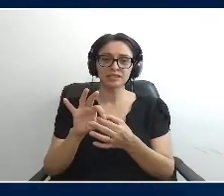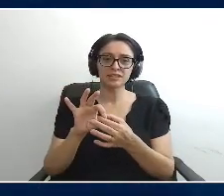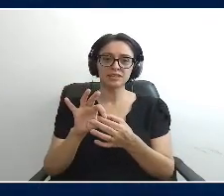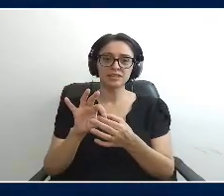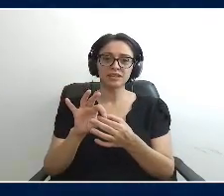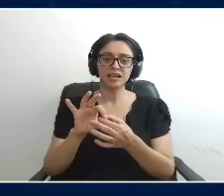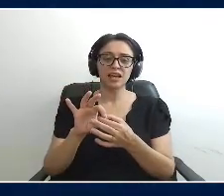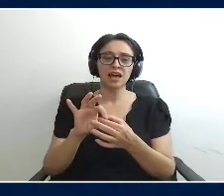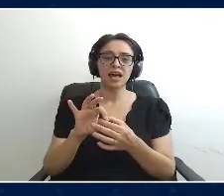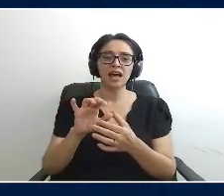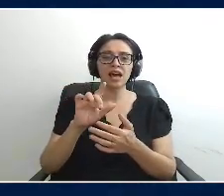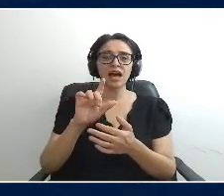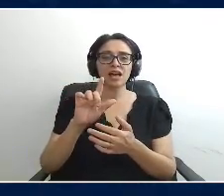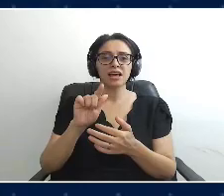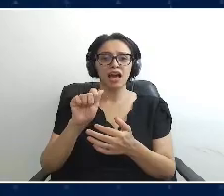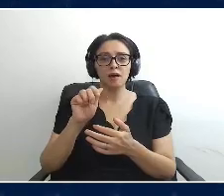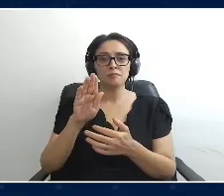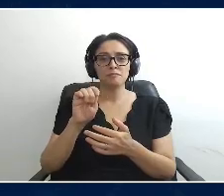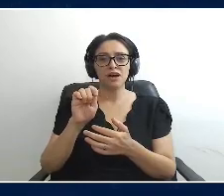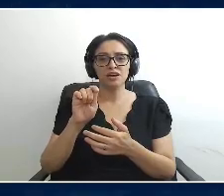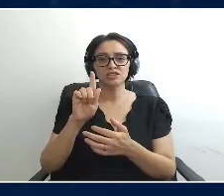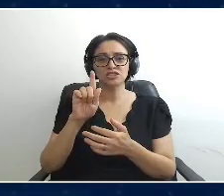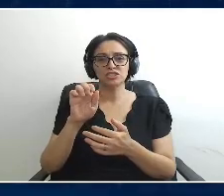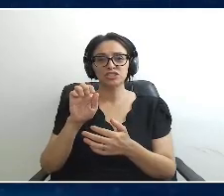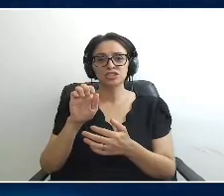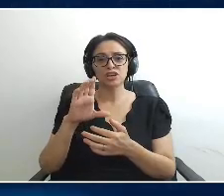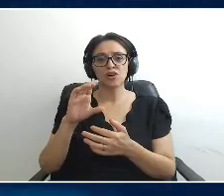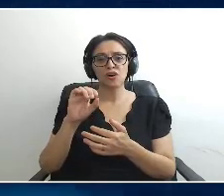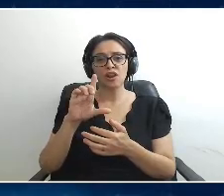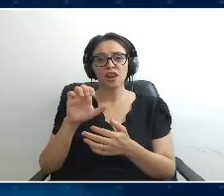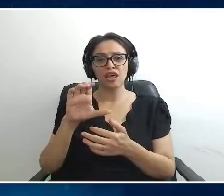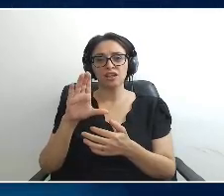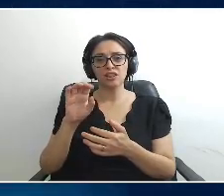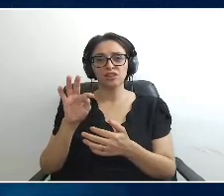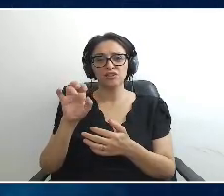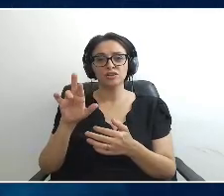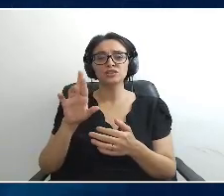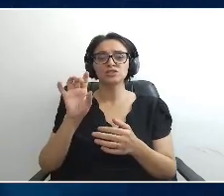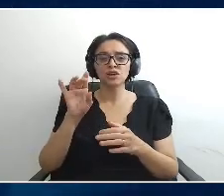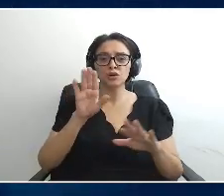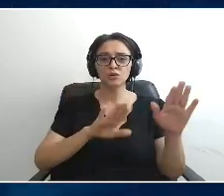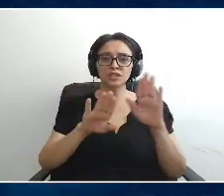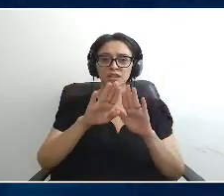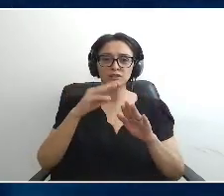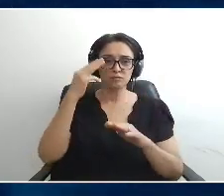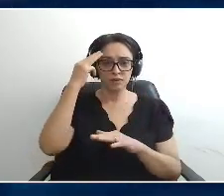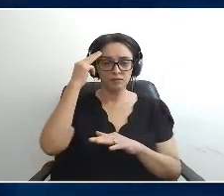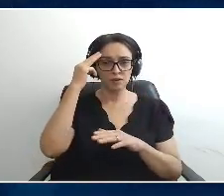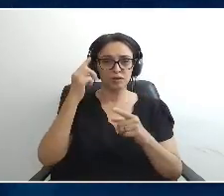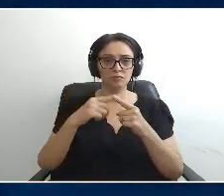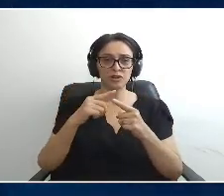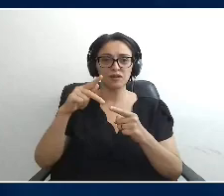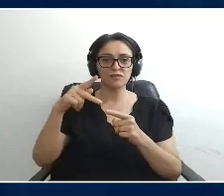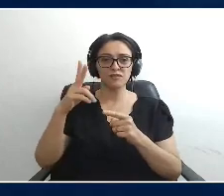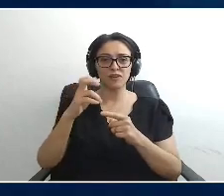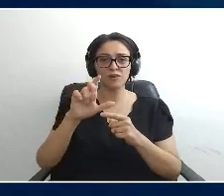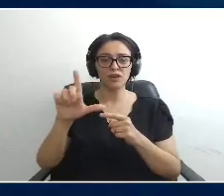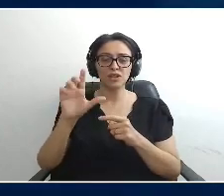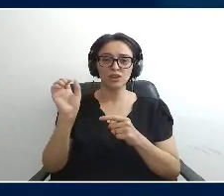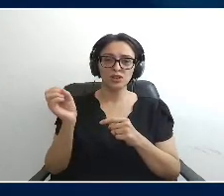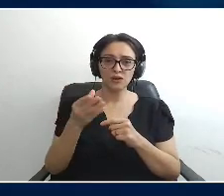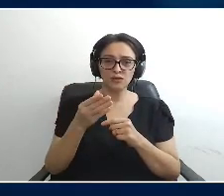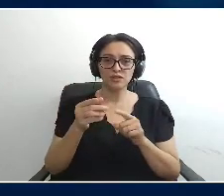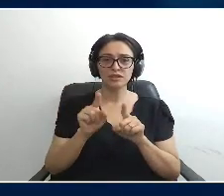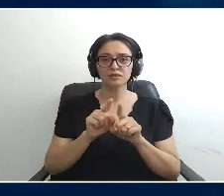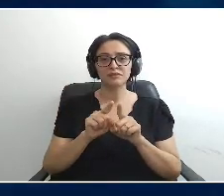collector. Então, boa. Isso é o que eu comentei lá sobre tomar cuidado com o uso de memória, né? Porque na Fel vai ser tudo algo novo. Então, você